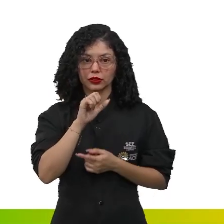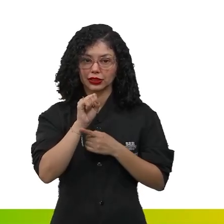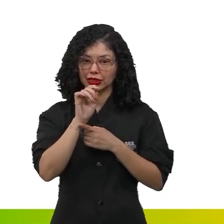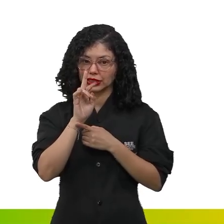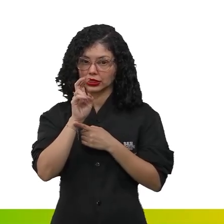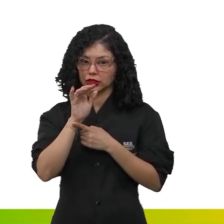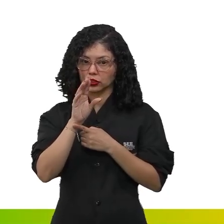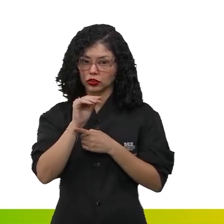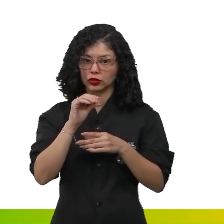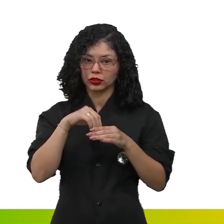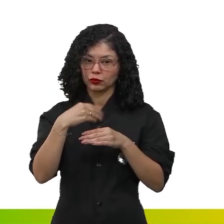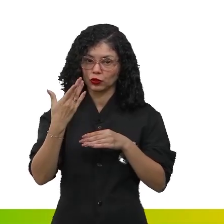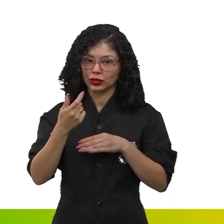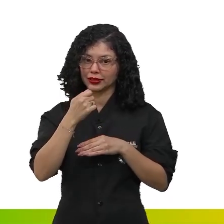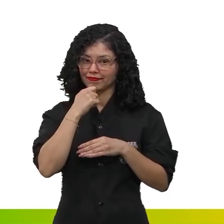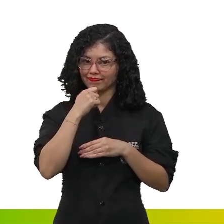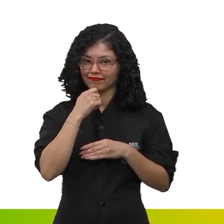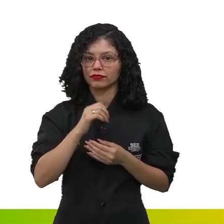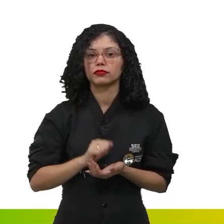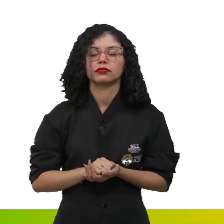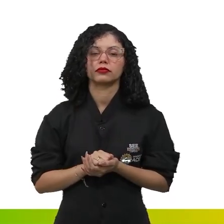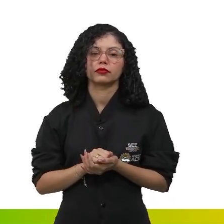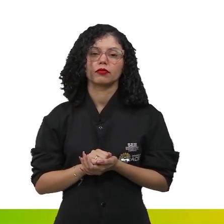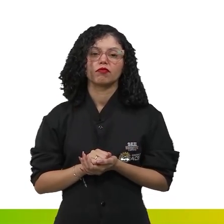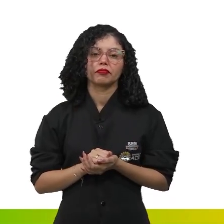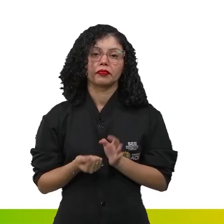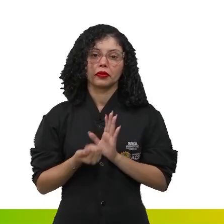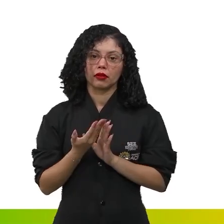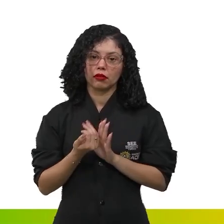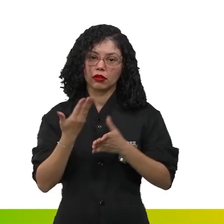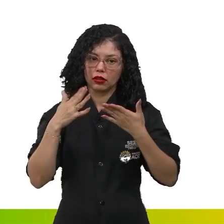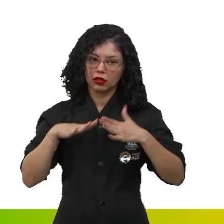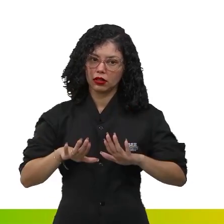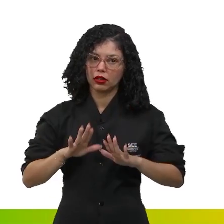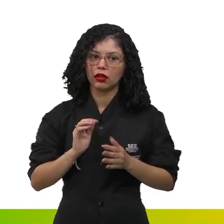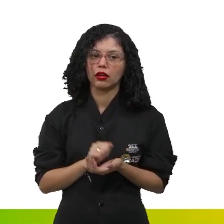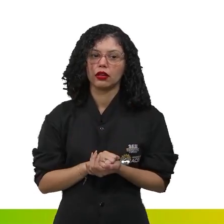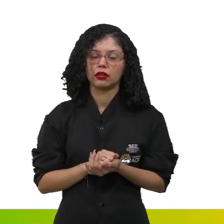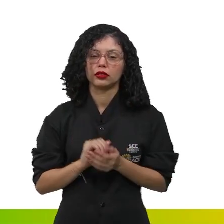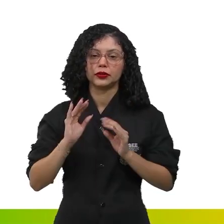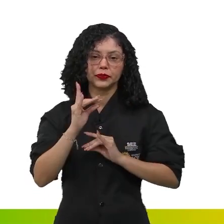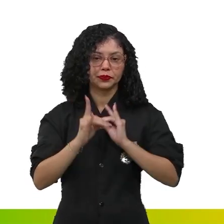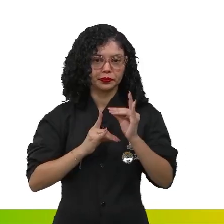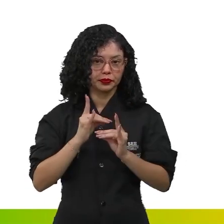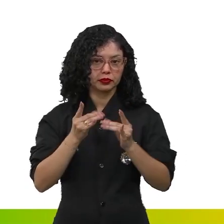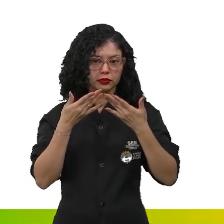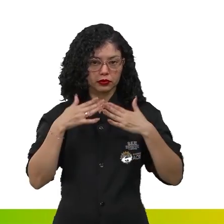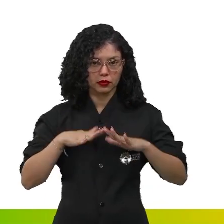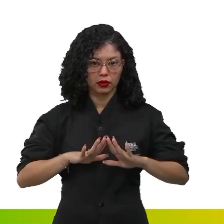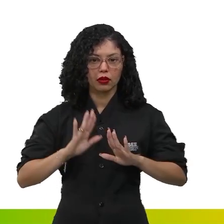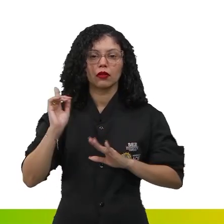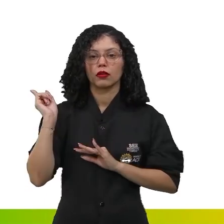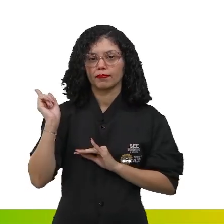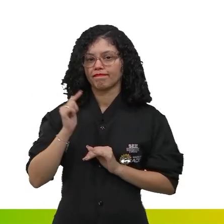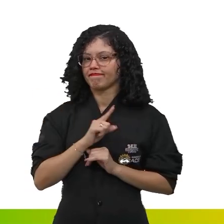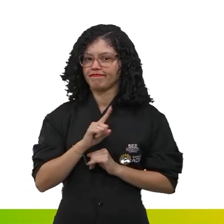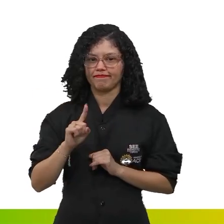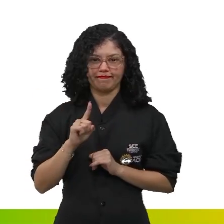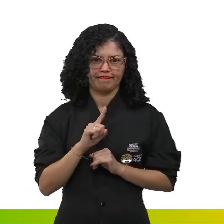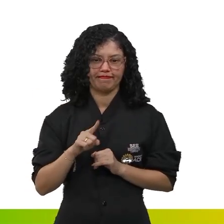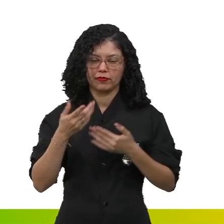sintético, ele é externo, ele é artificial, não é uma produção natural. O hormônio é natural, mas aqui nesse caso não